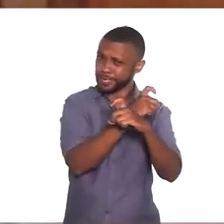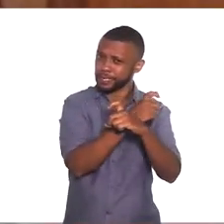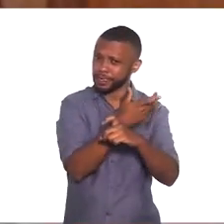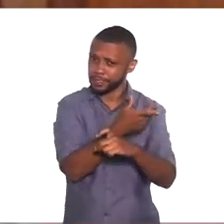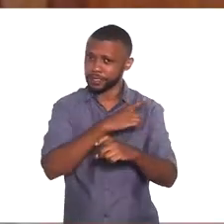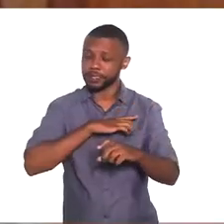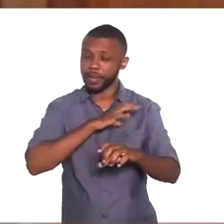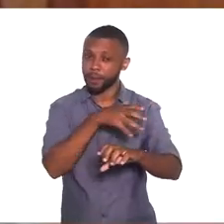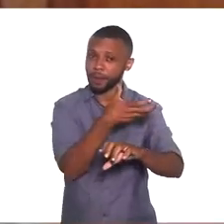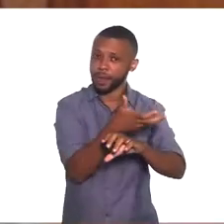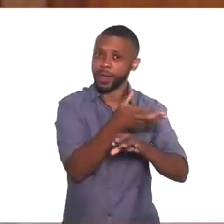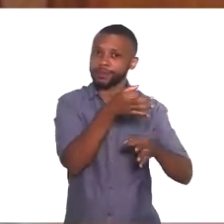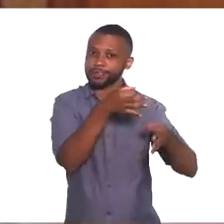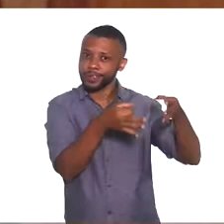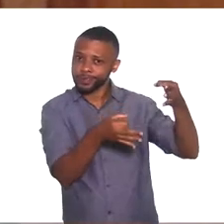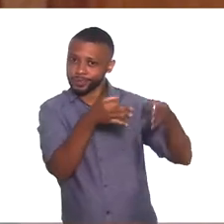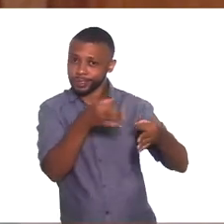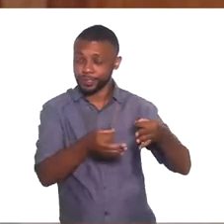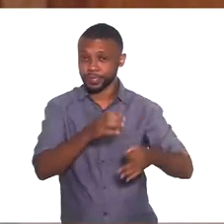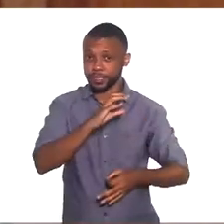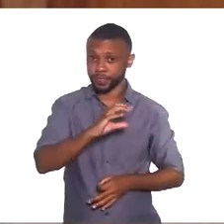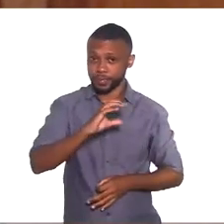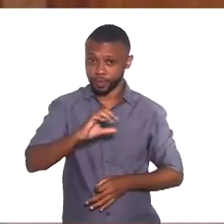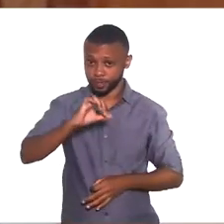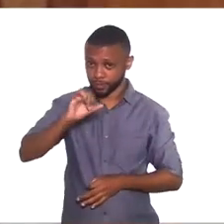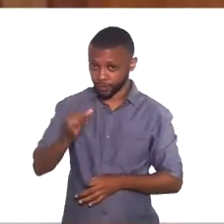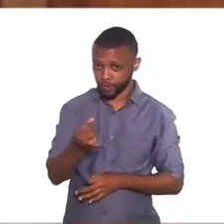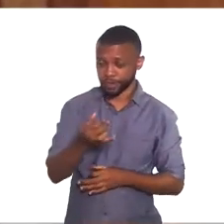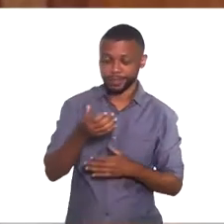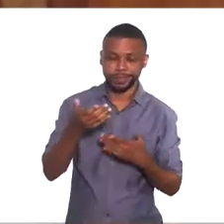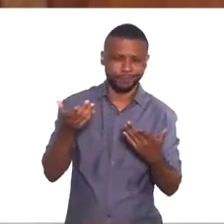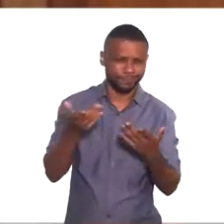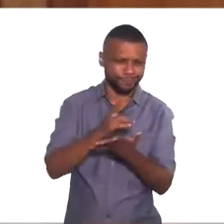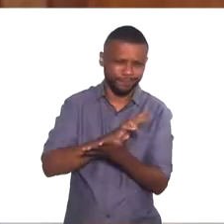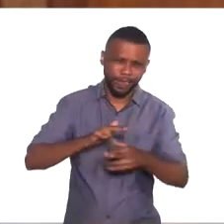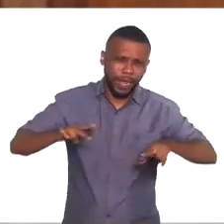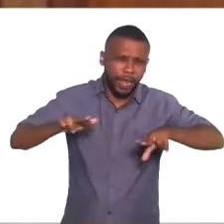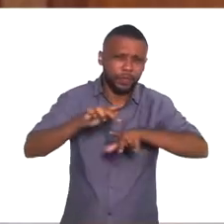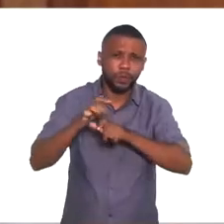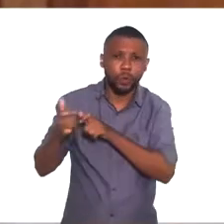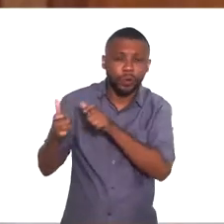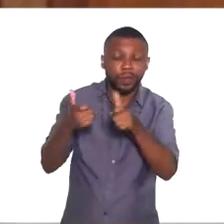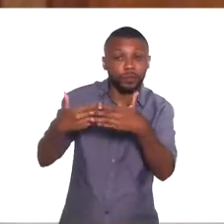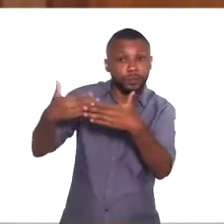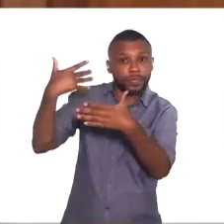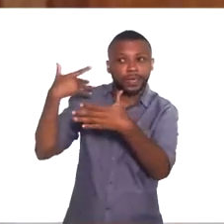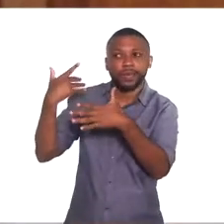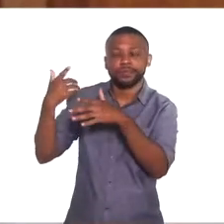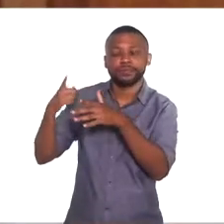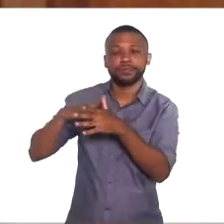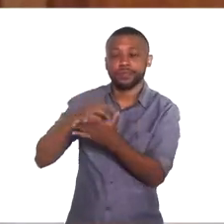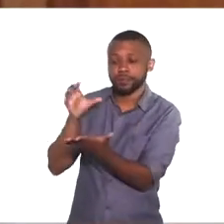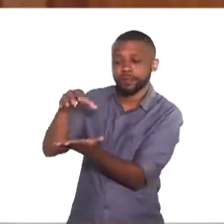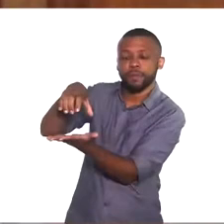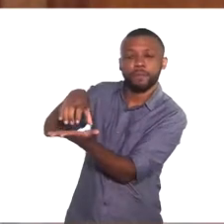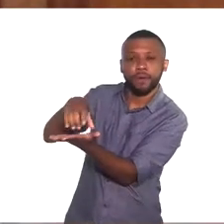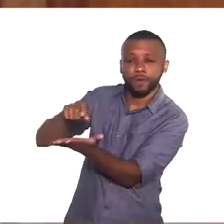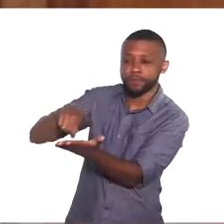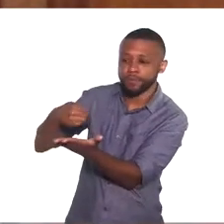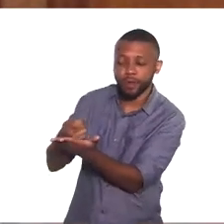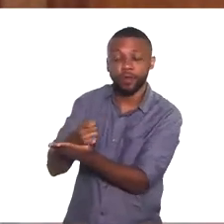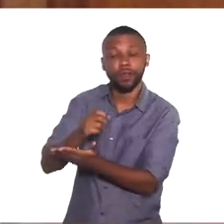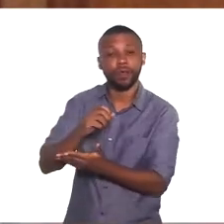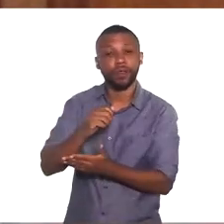Cinelândia onde tem hoje para se da justiça tudo mais ali e já te passou por vários outros locais antes do